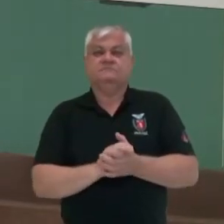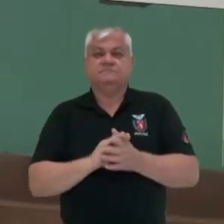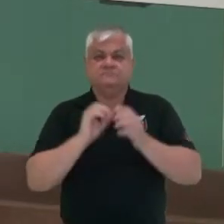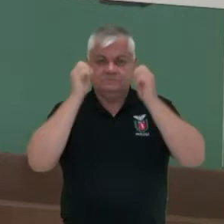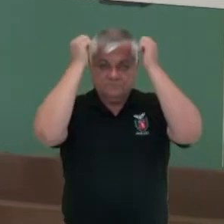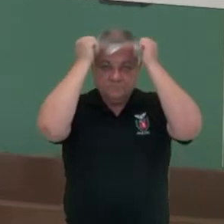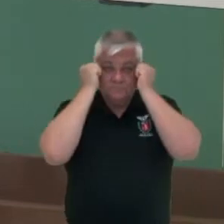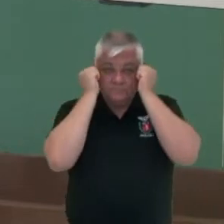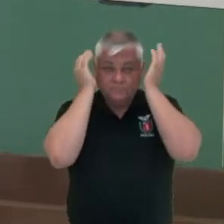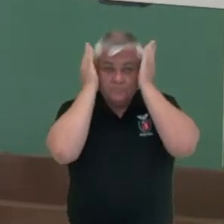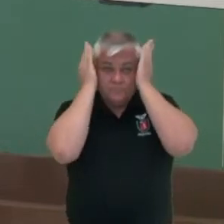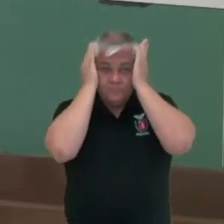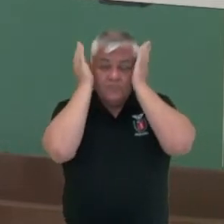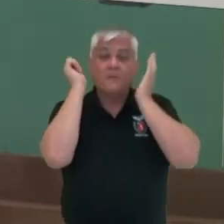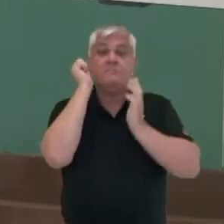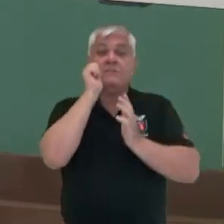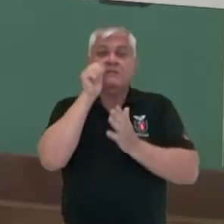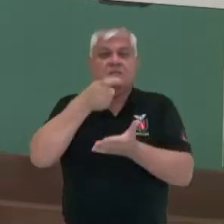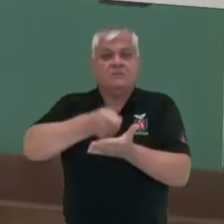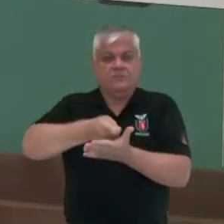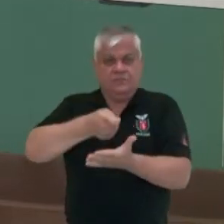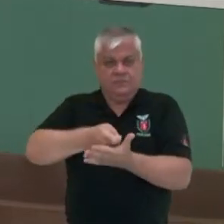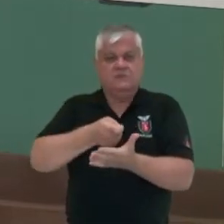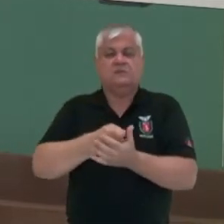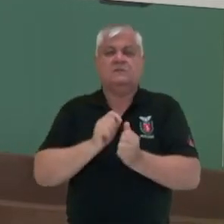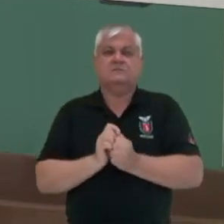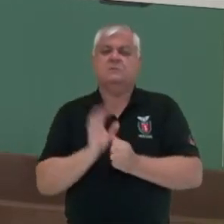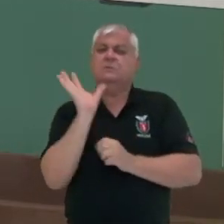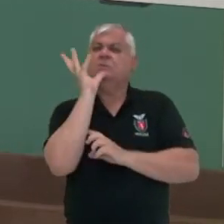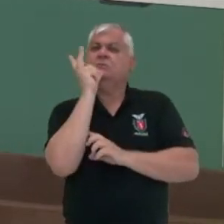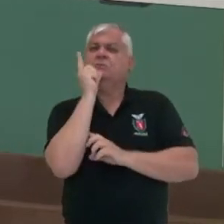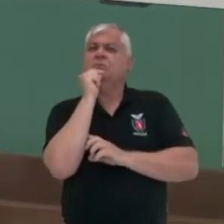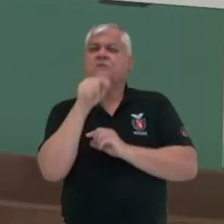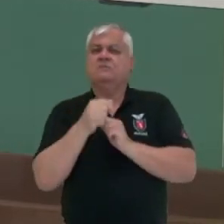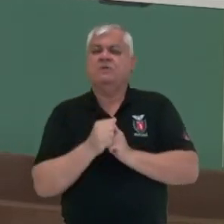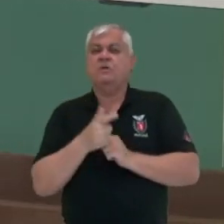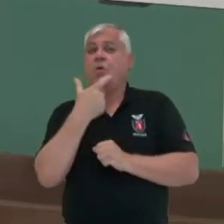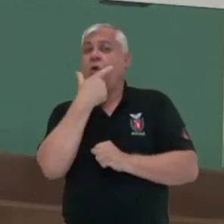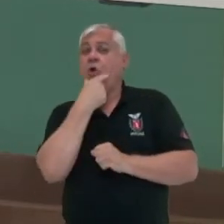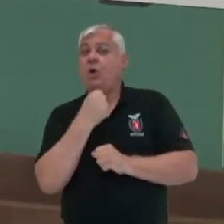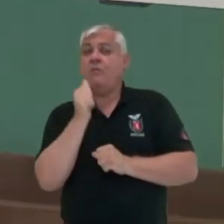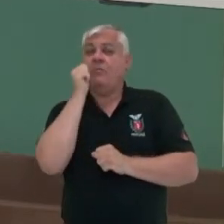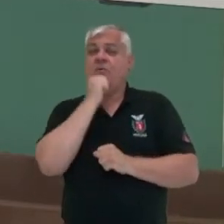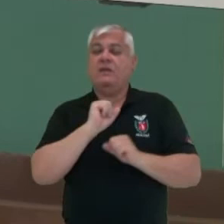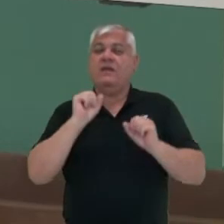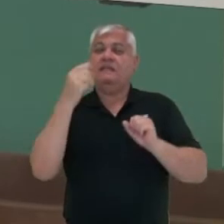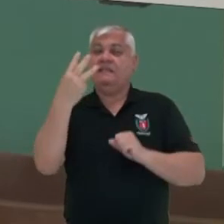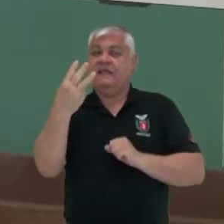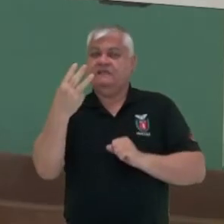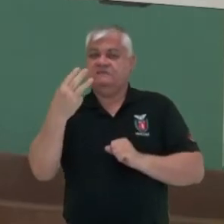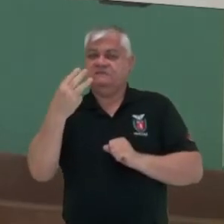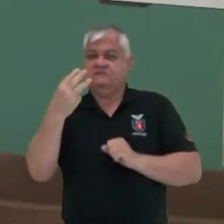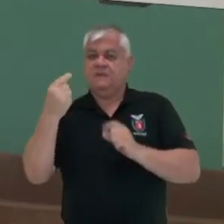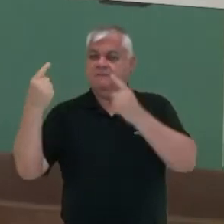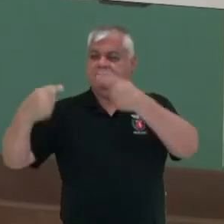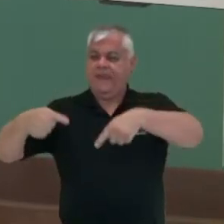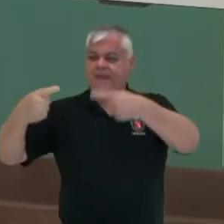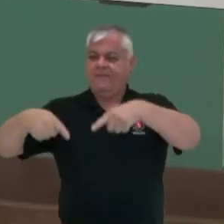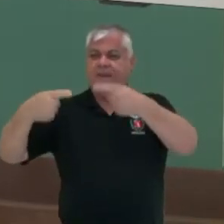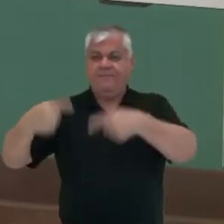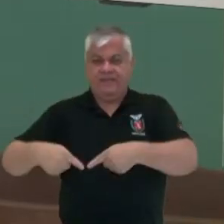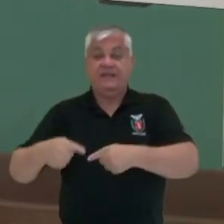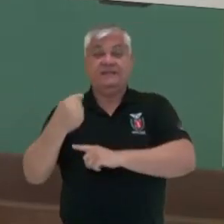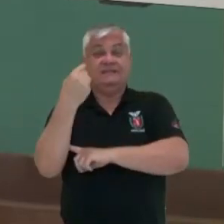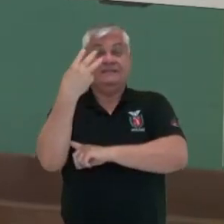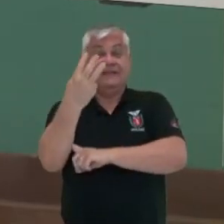tá? Só no feminino. A duração no feminino e no masculino são 3 rounds de 3 minutos. Então são 3